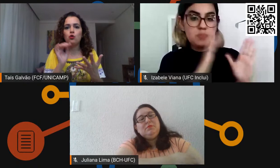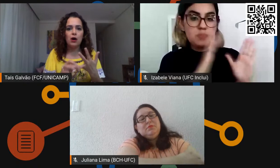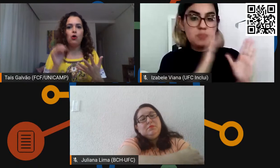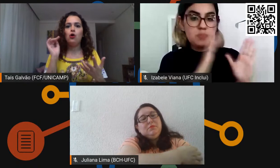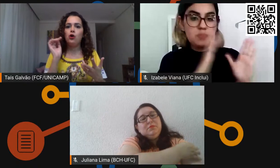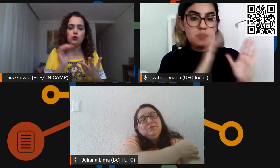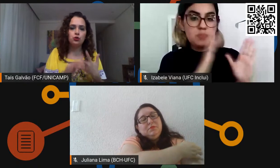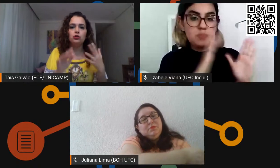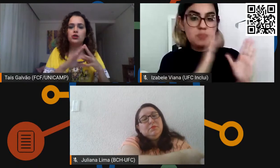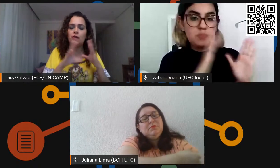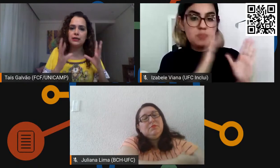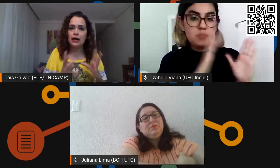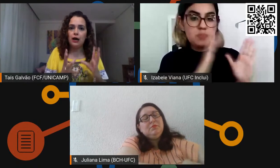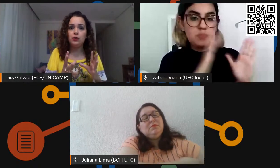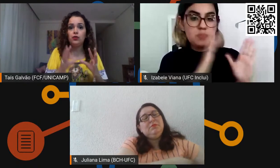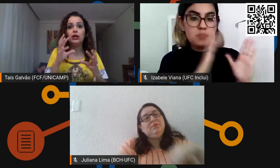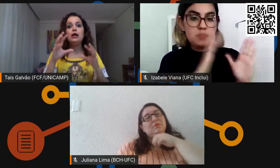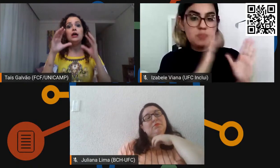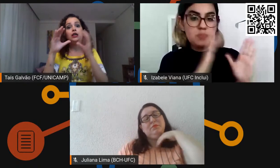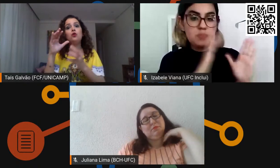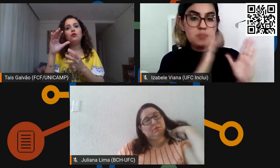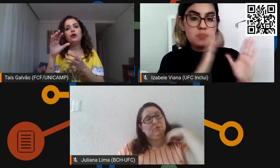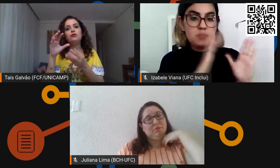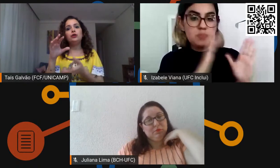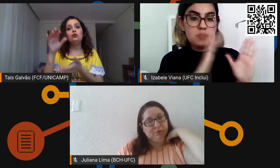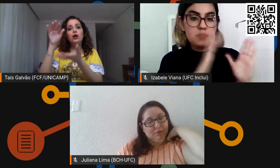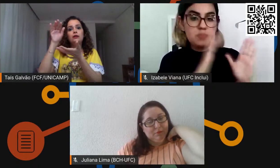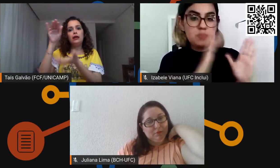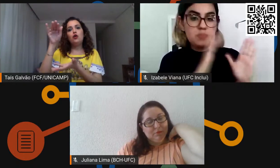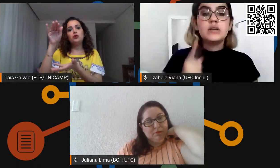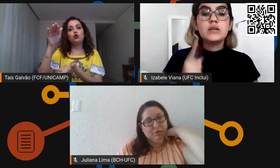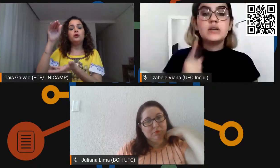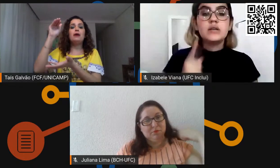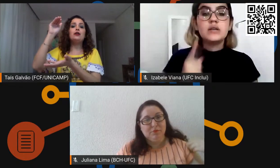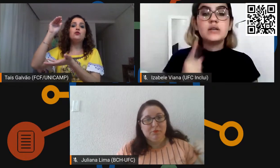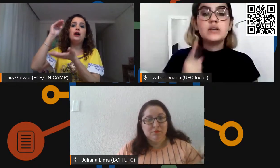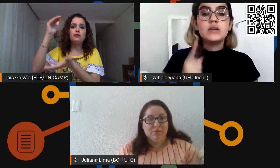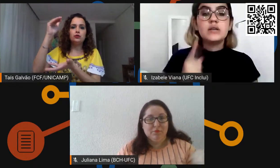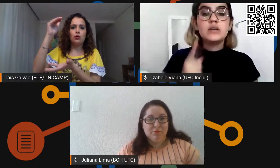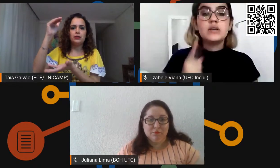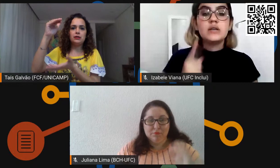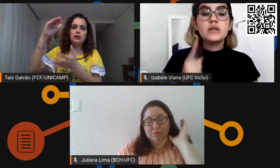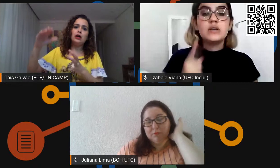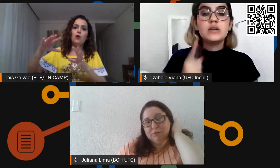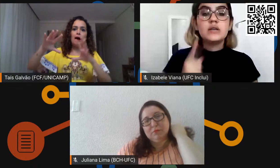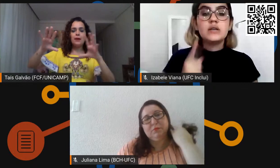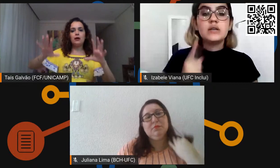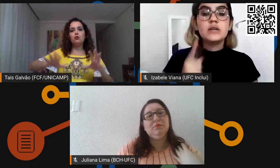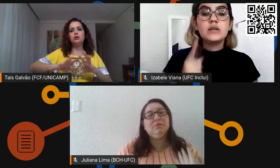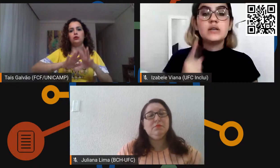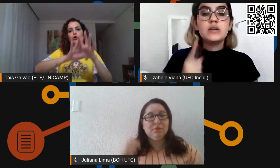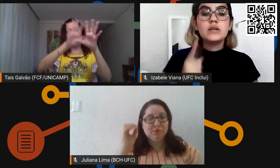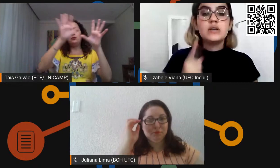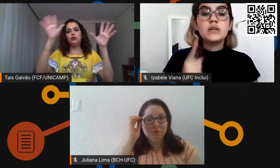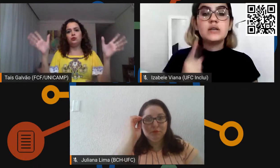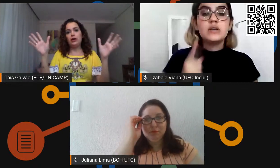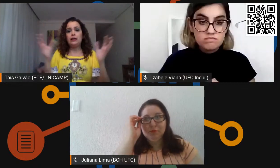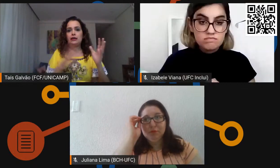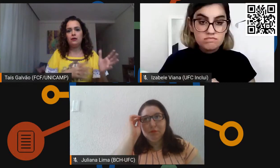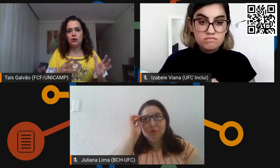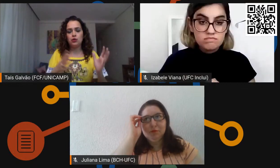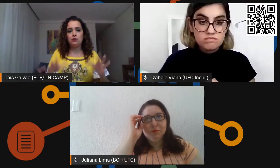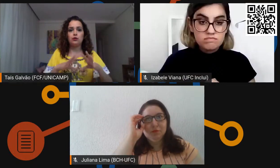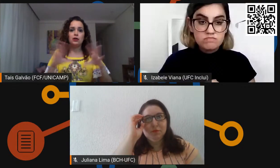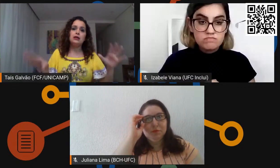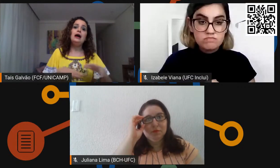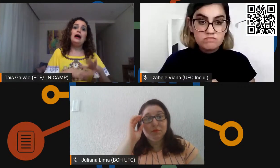ensaio clínico, uma coorte, um estudo transversal, enfim. E o overview tem como estudo primário revisões. Então, a pergunta do overview, né,